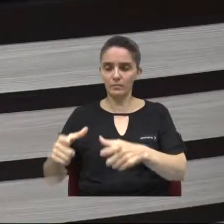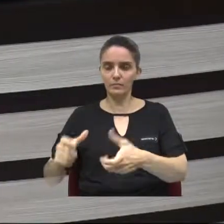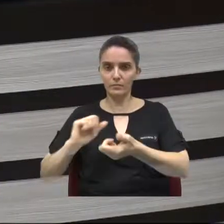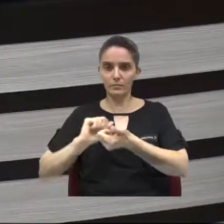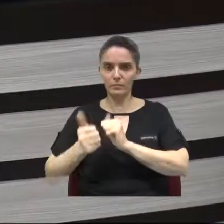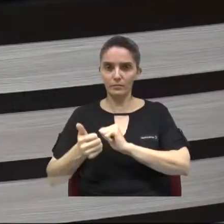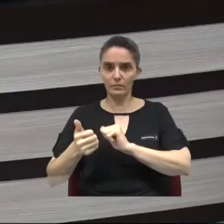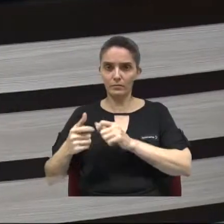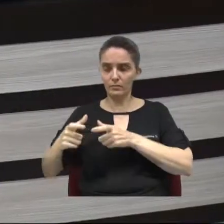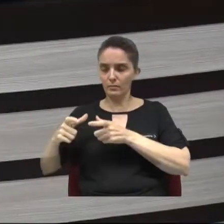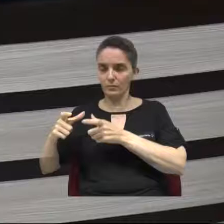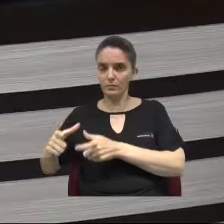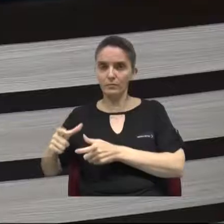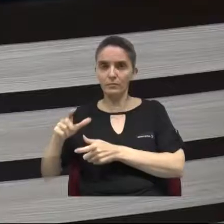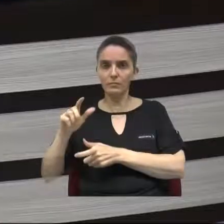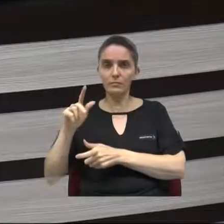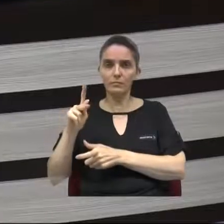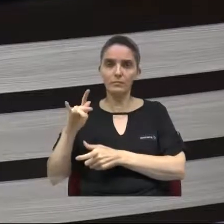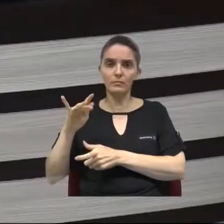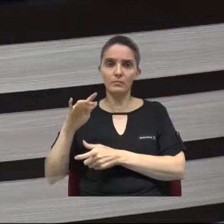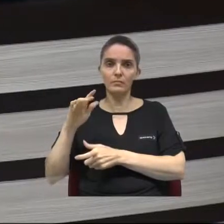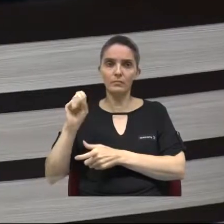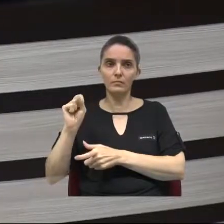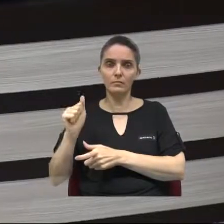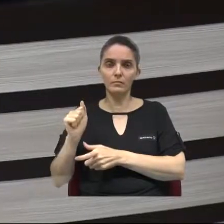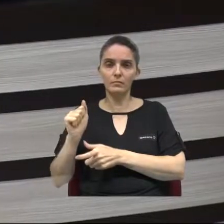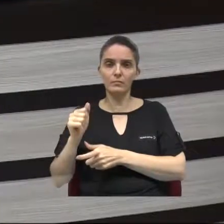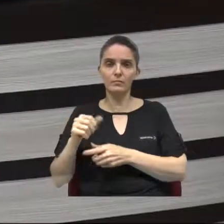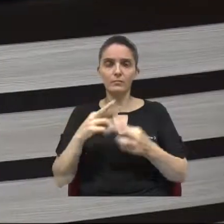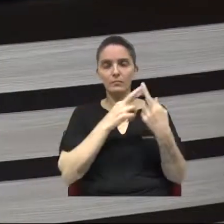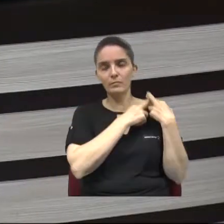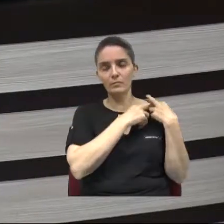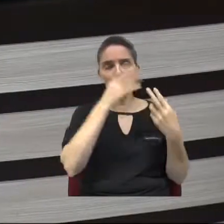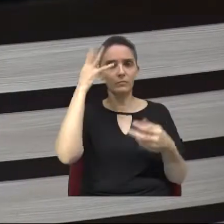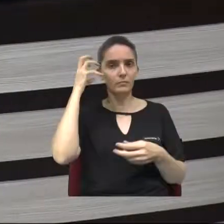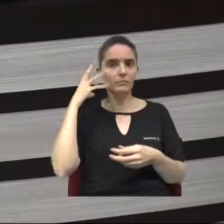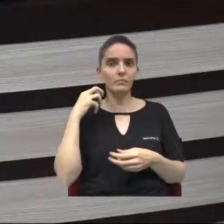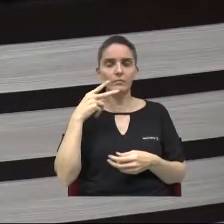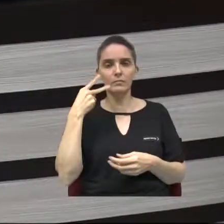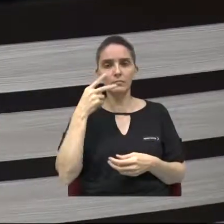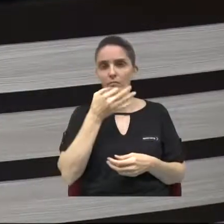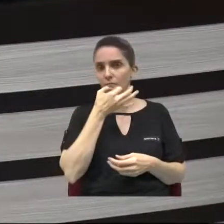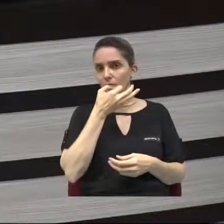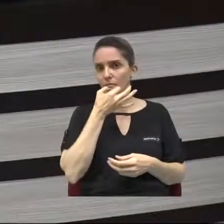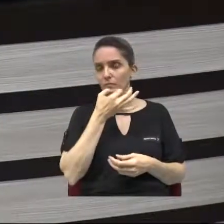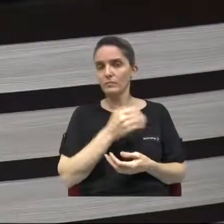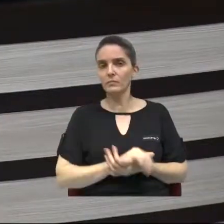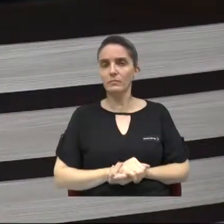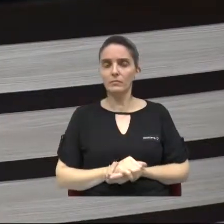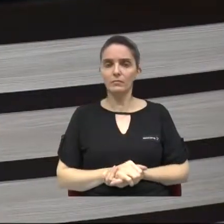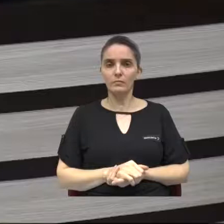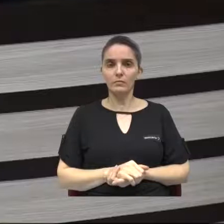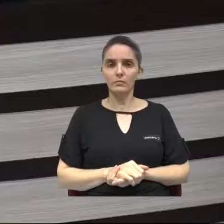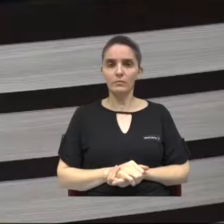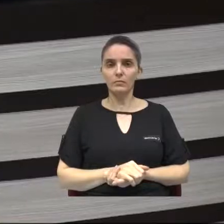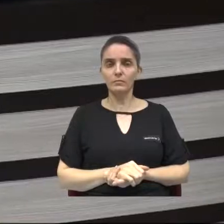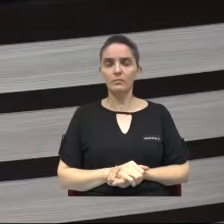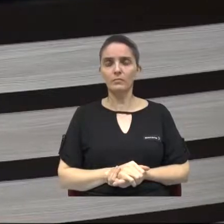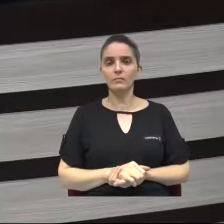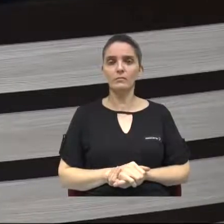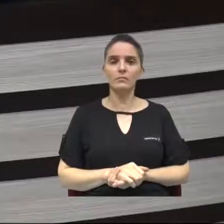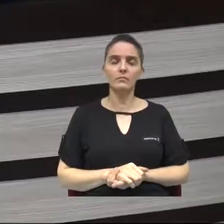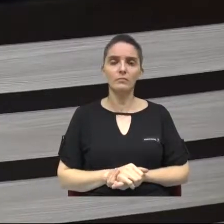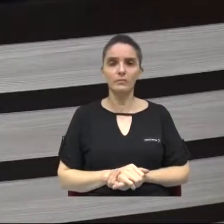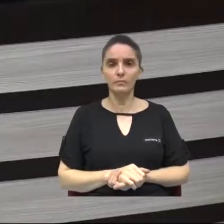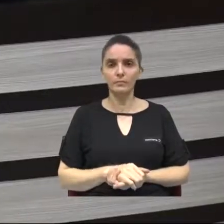da vereadora Lucinês Aparecida Bogo. Algum vereador deseja discutir o requerimento? Quero discutir. Com a palavra a